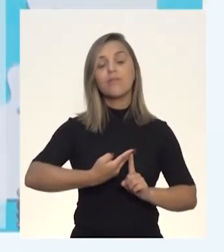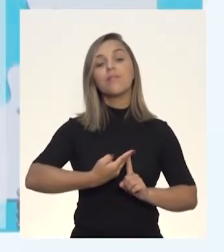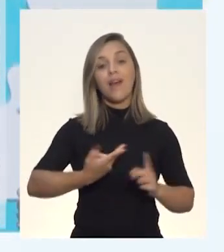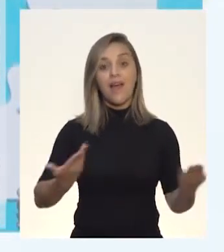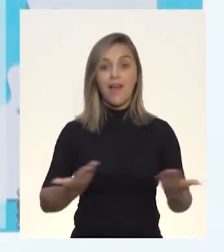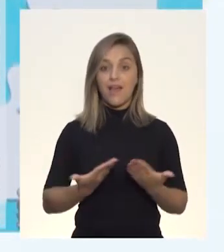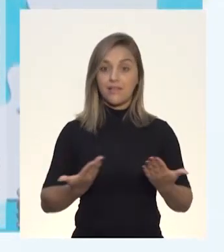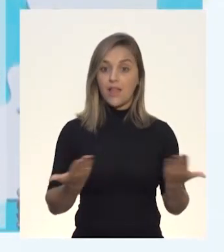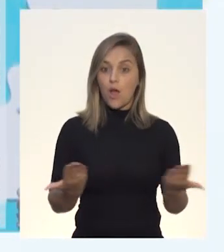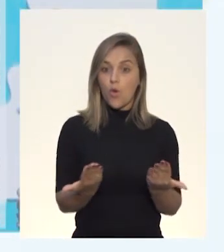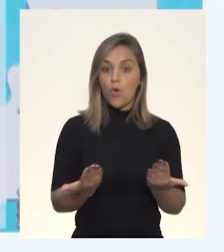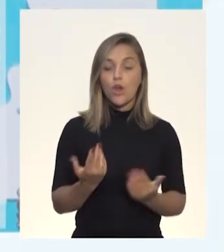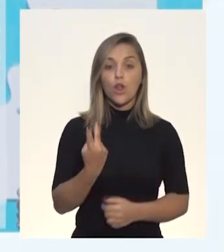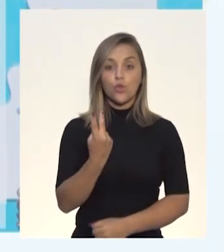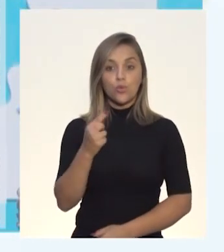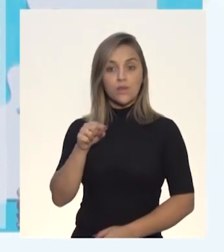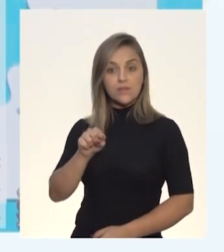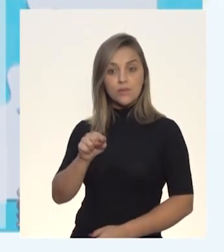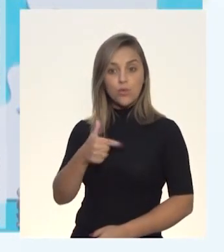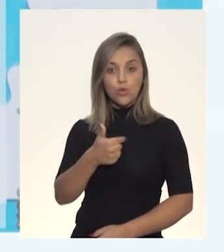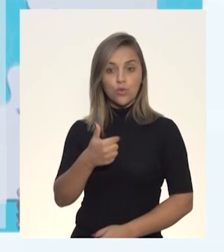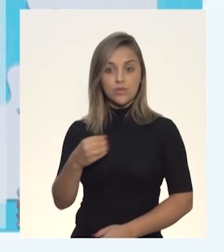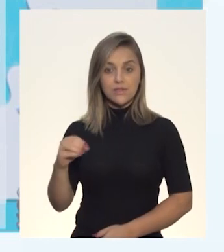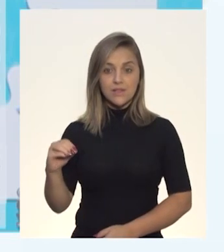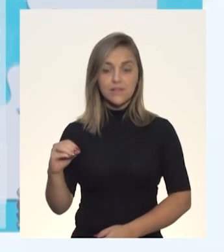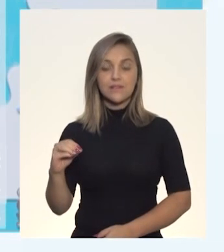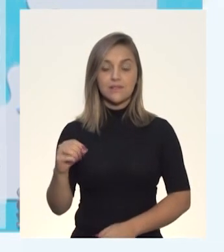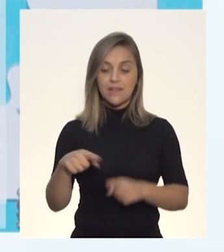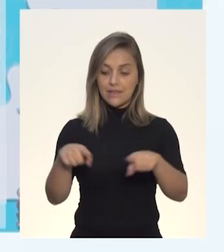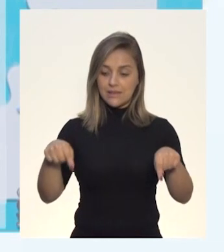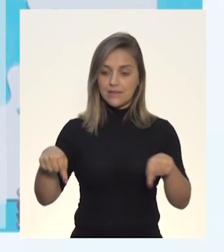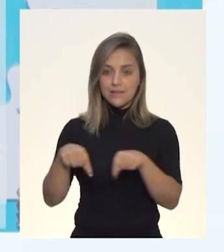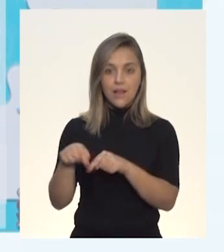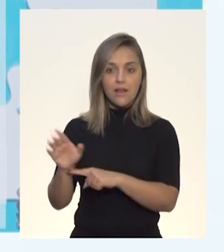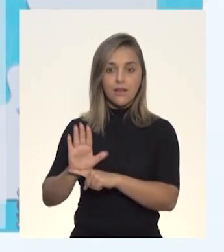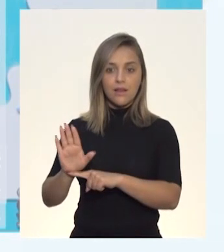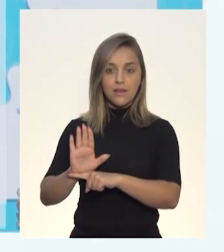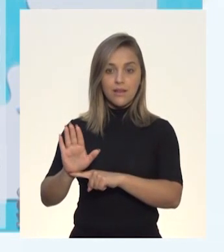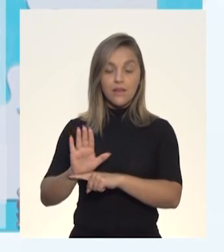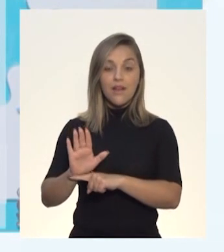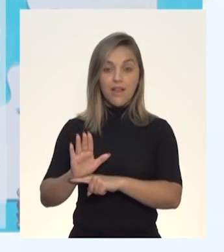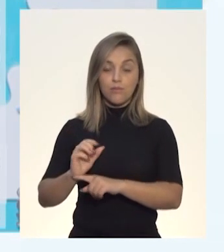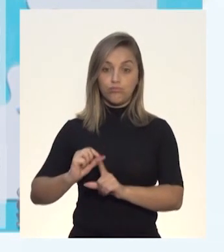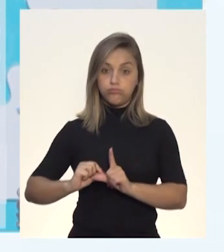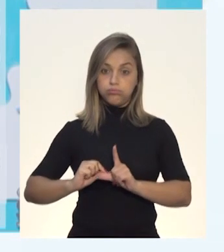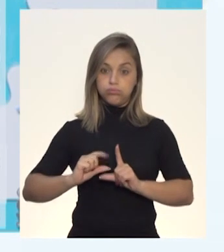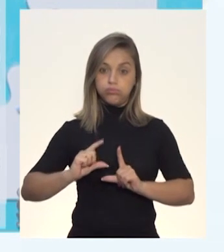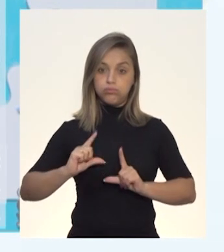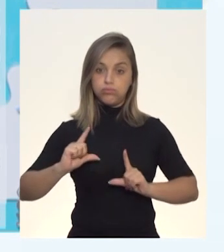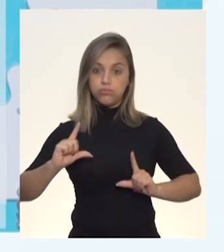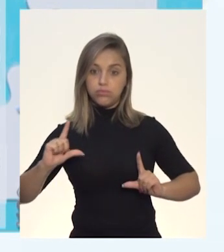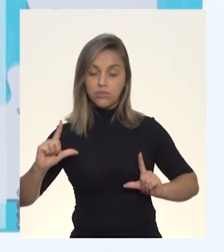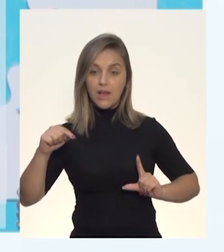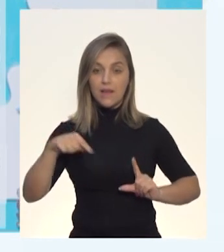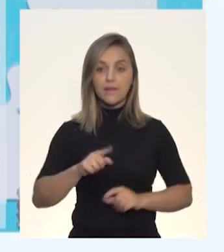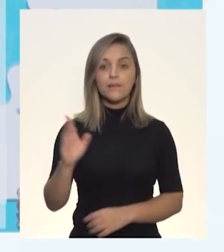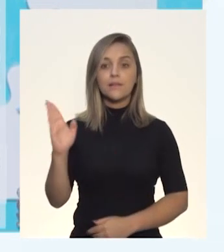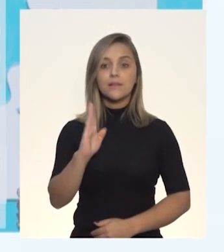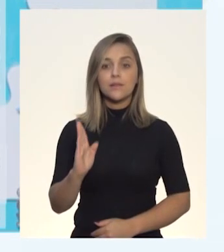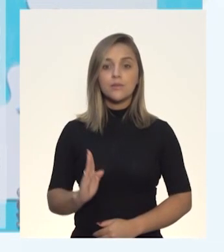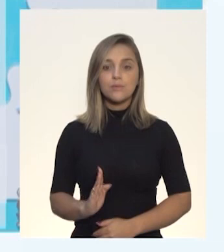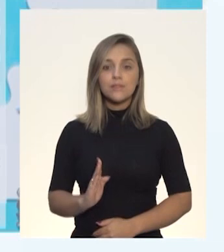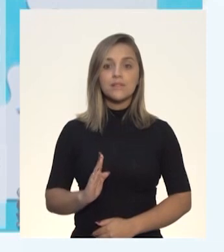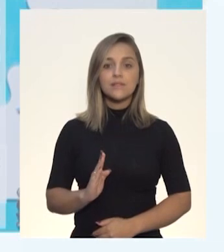atuais 2.200 salas. Esse crescimento, porém, além de suficiente, o Brasil é apenas o